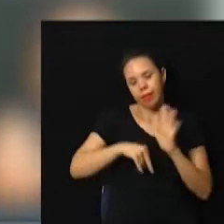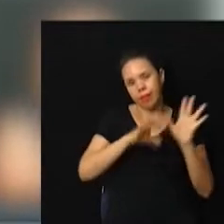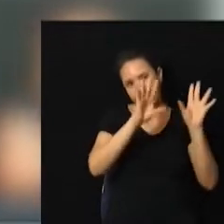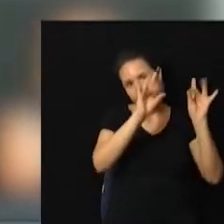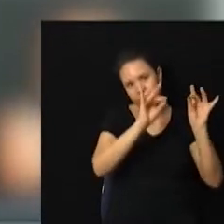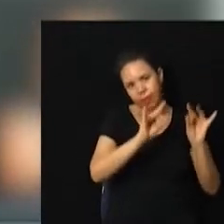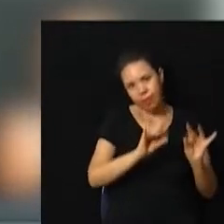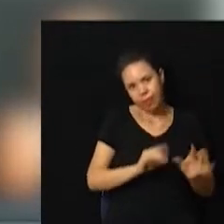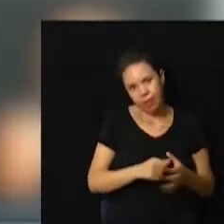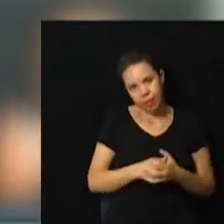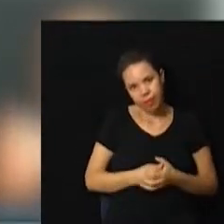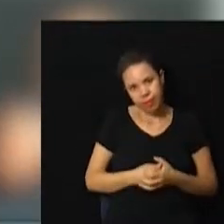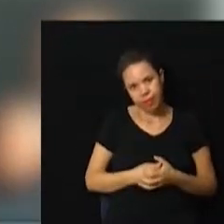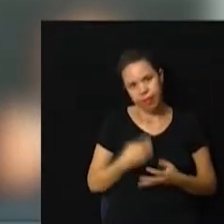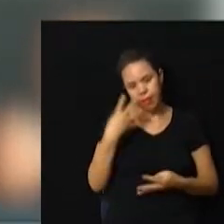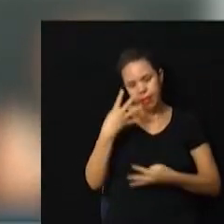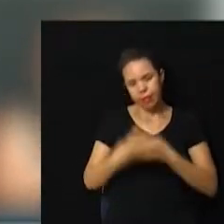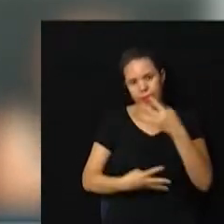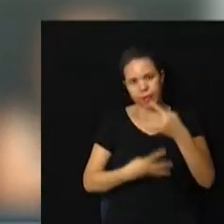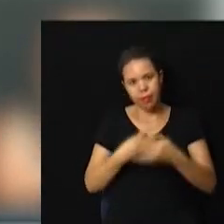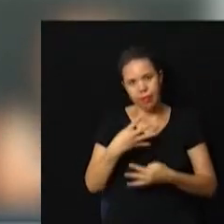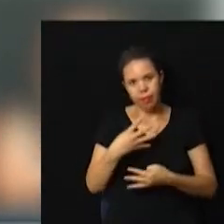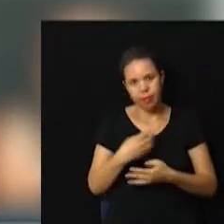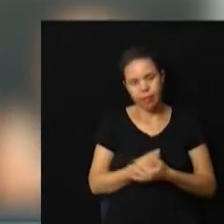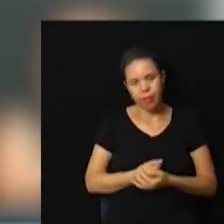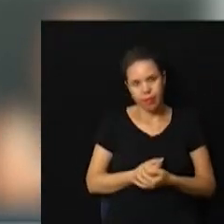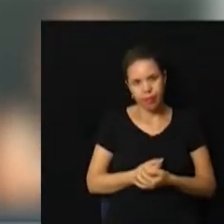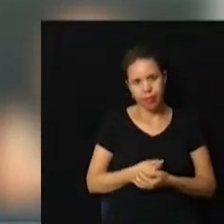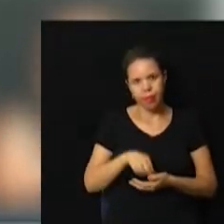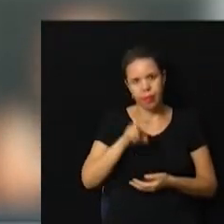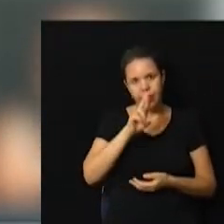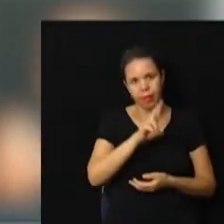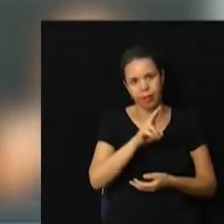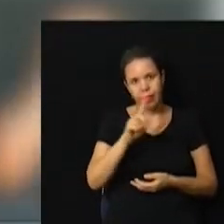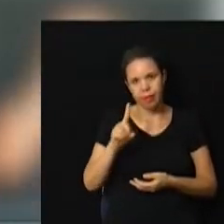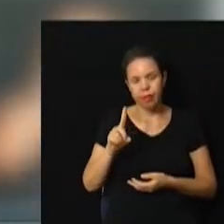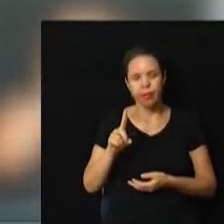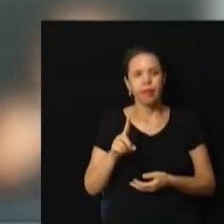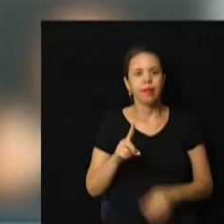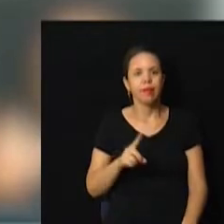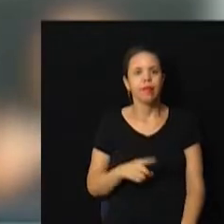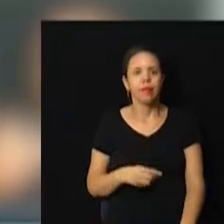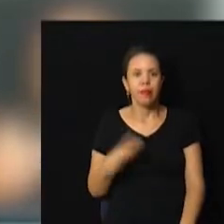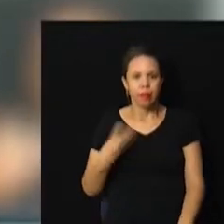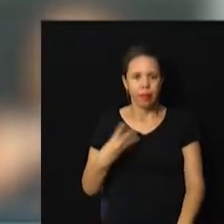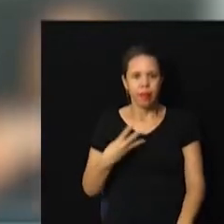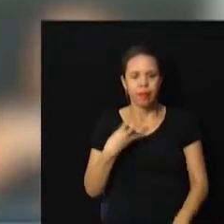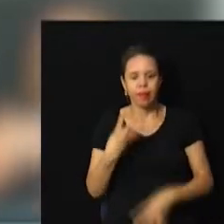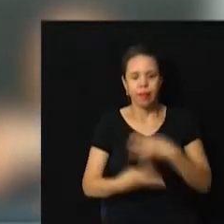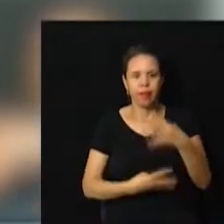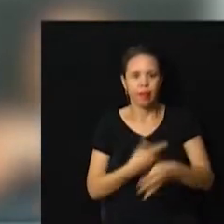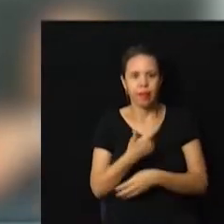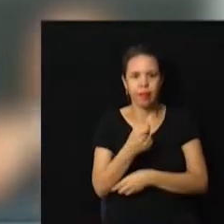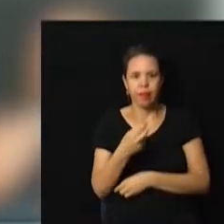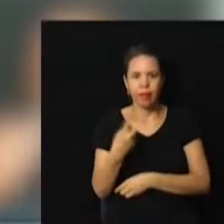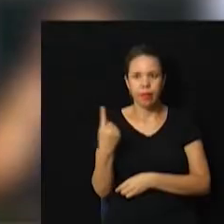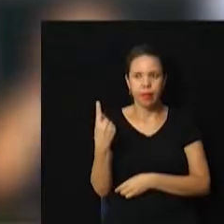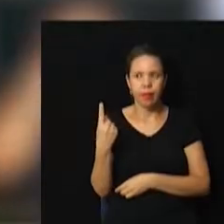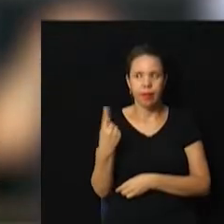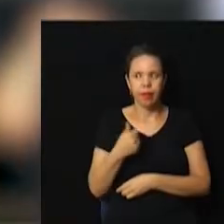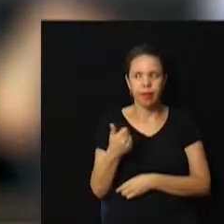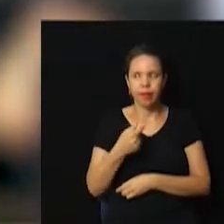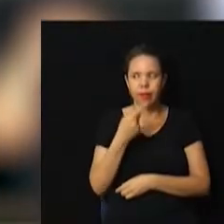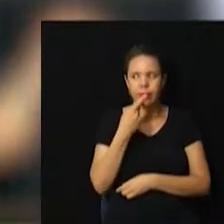relatório detalhado do quadrimestre RDQA, o 3º quadrimestre de 2021.